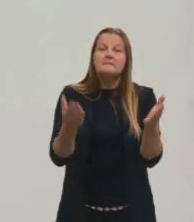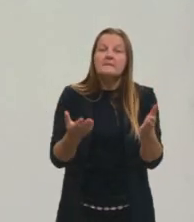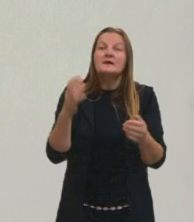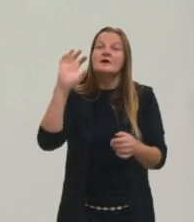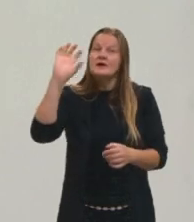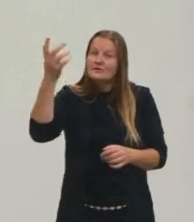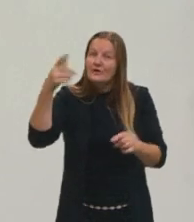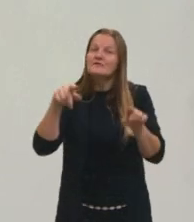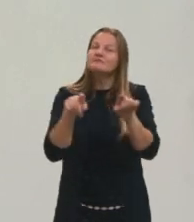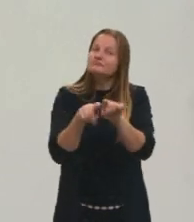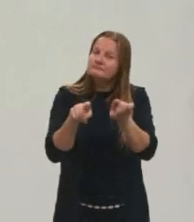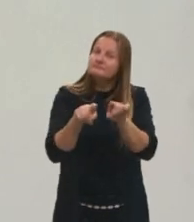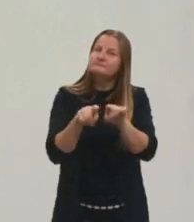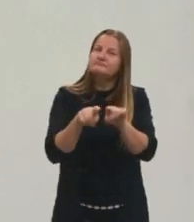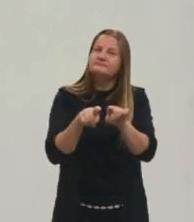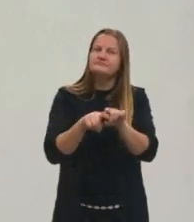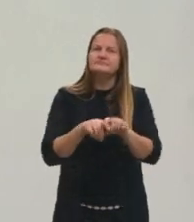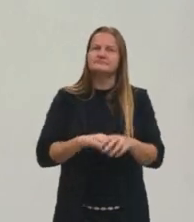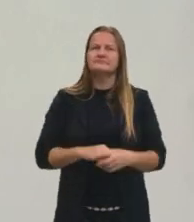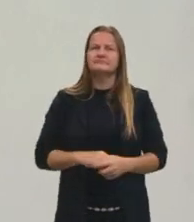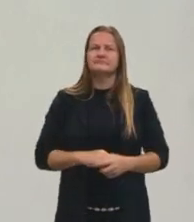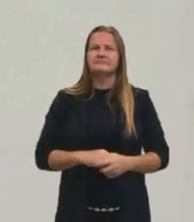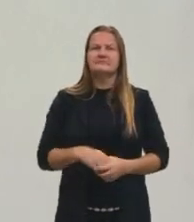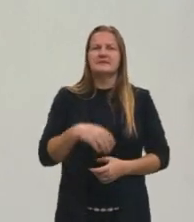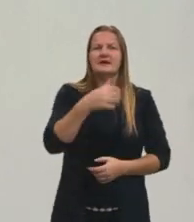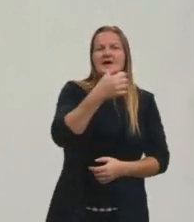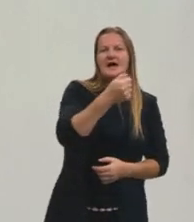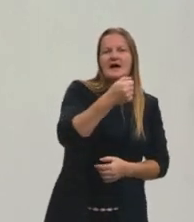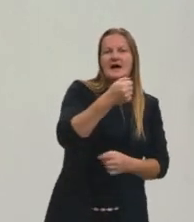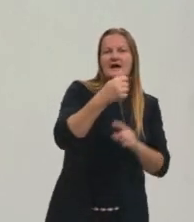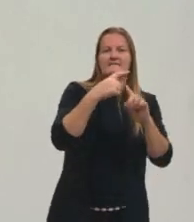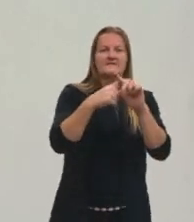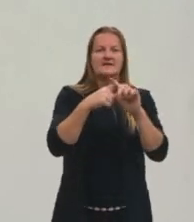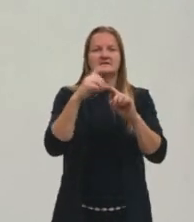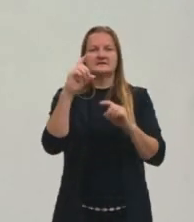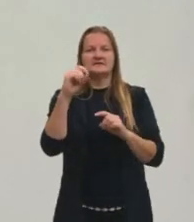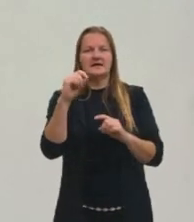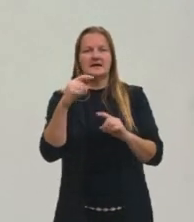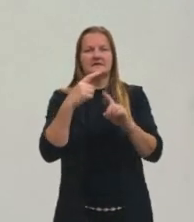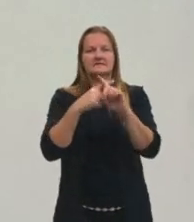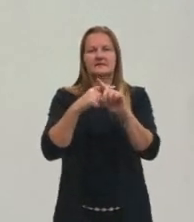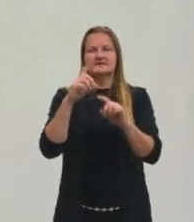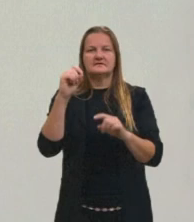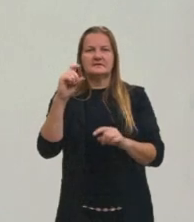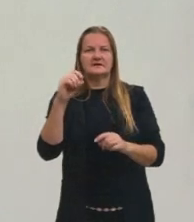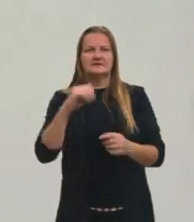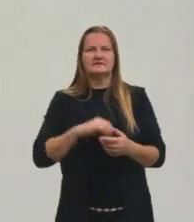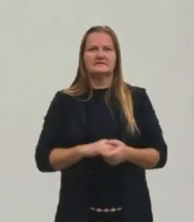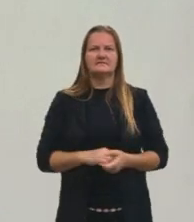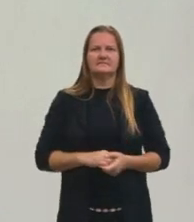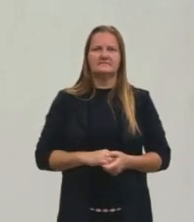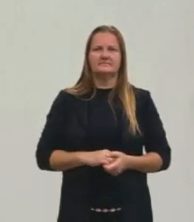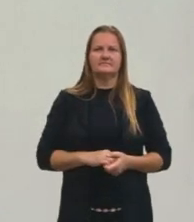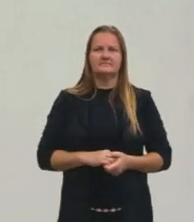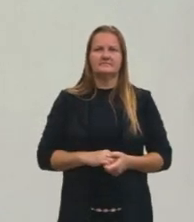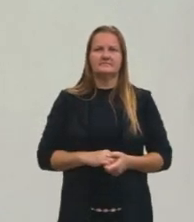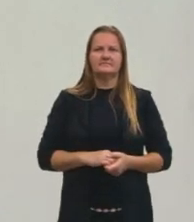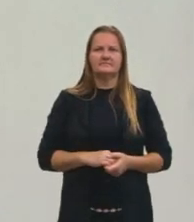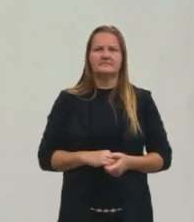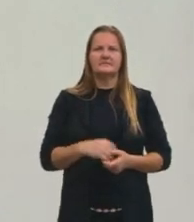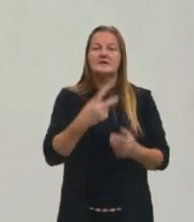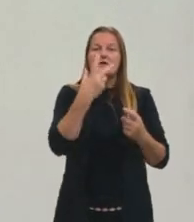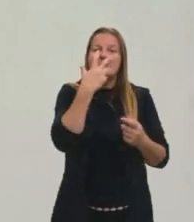resolve da mesma e a vezes 10 vezes 10 como que daí fica o meu resultado fica